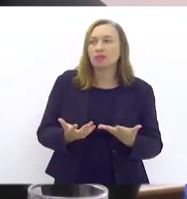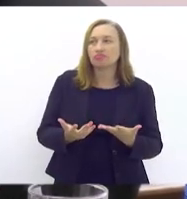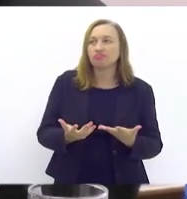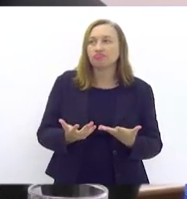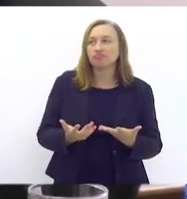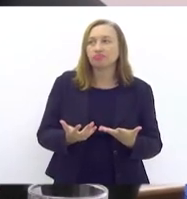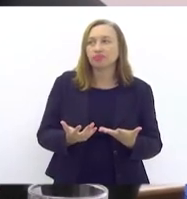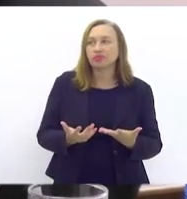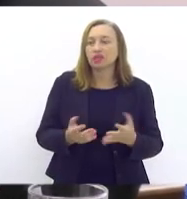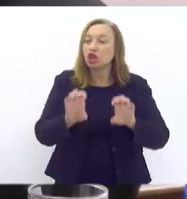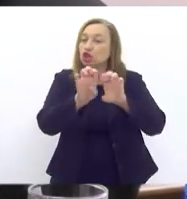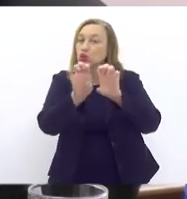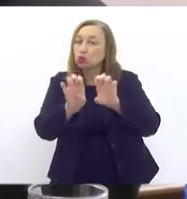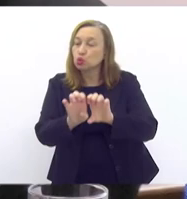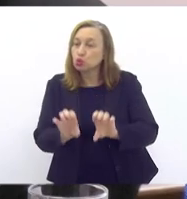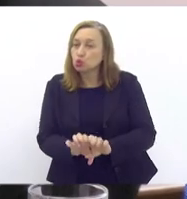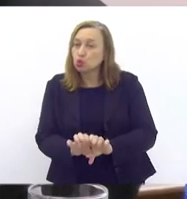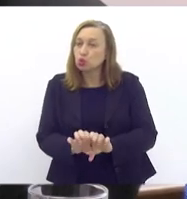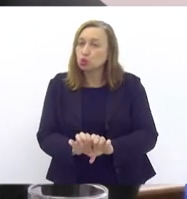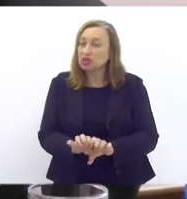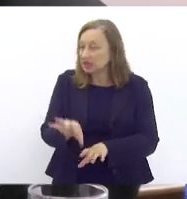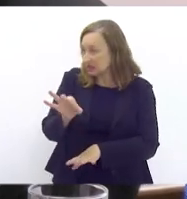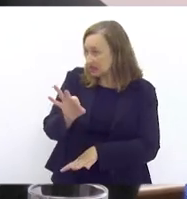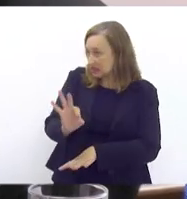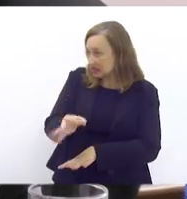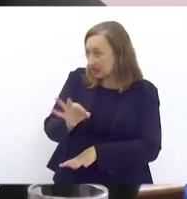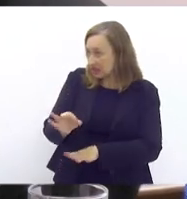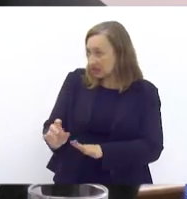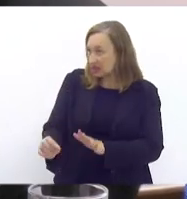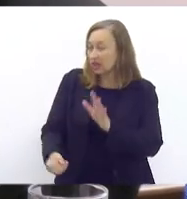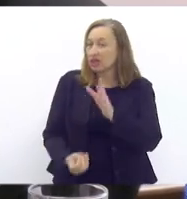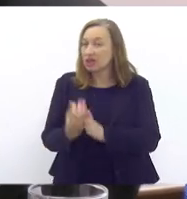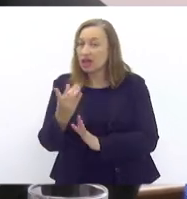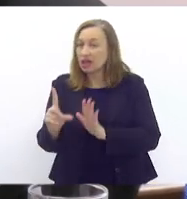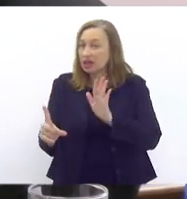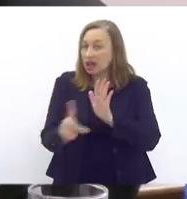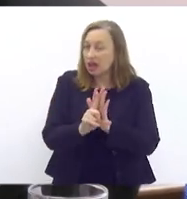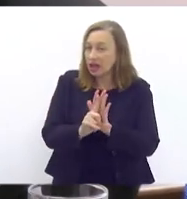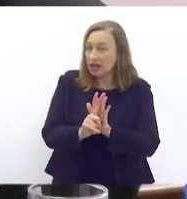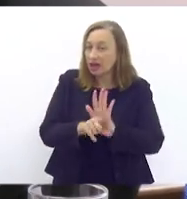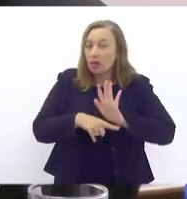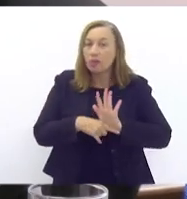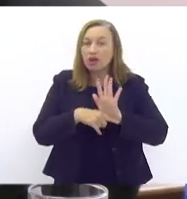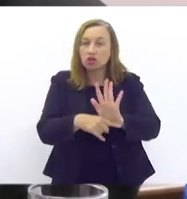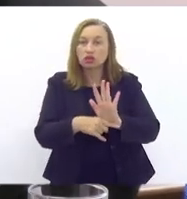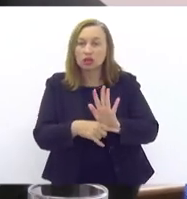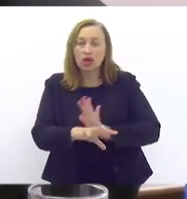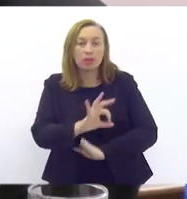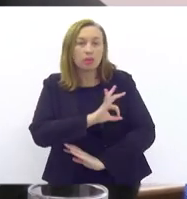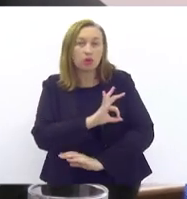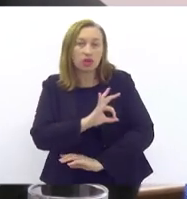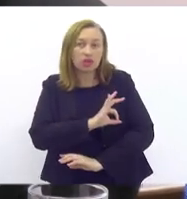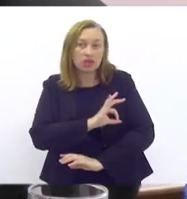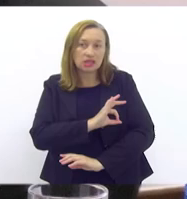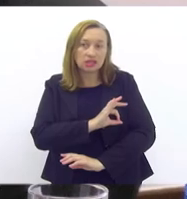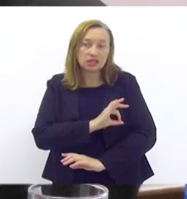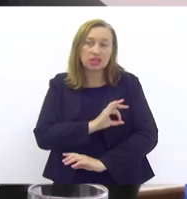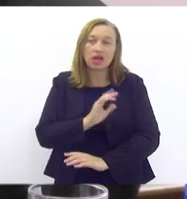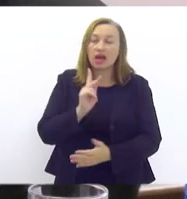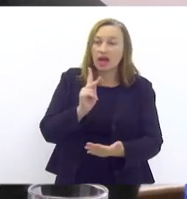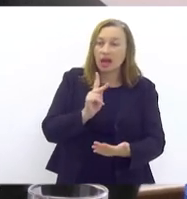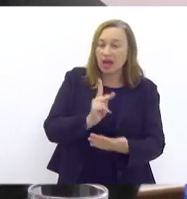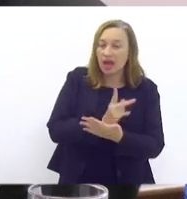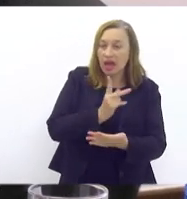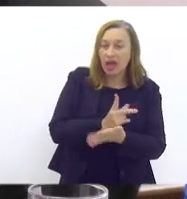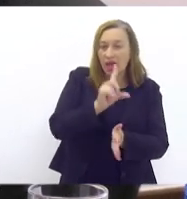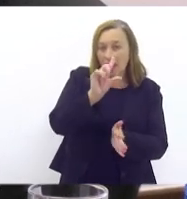de estruturas legais que podem ser criadas para favorecer que a polícia erre menos que a polícia acerte mais